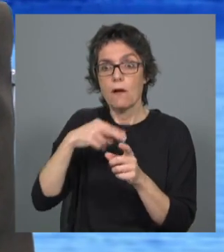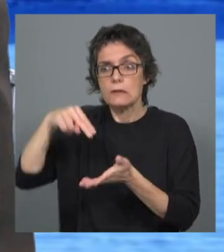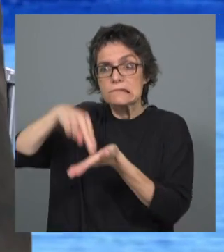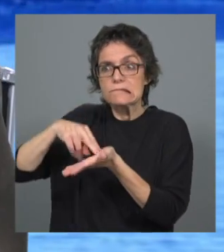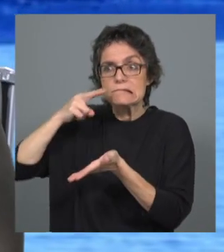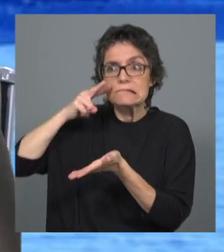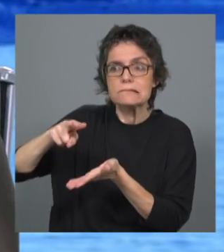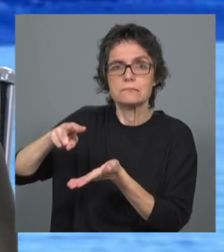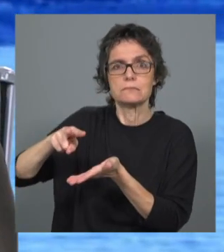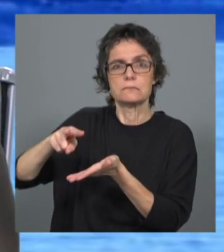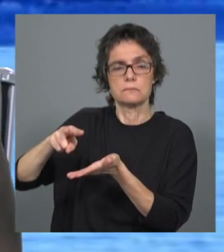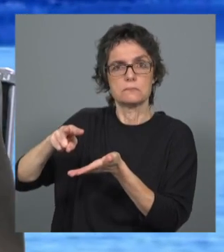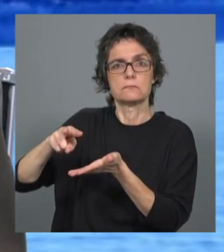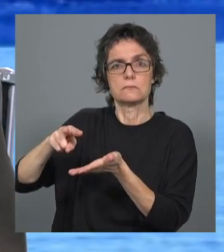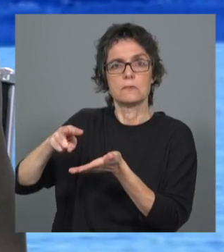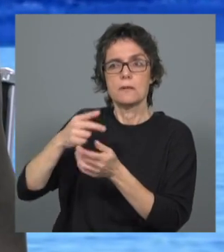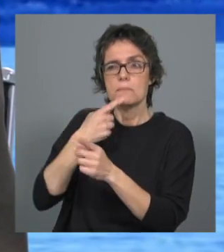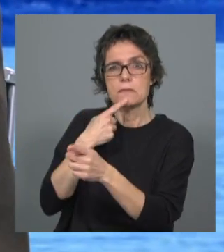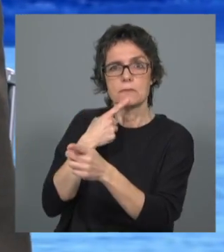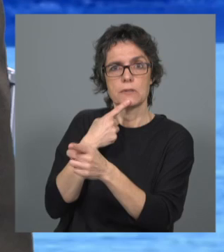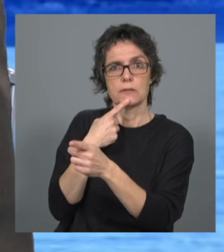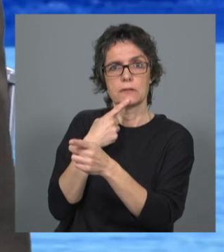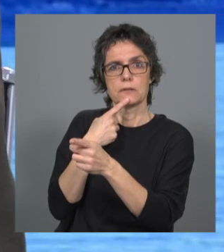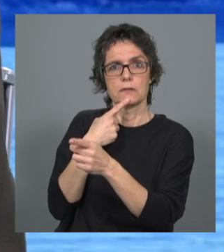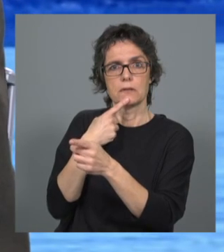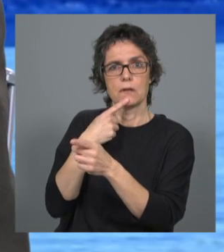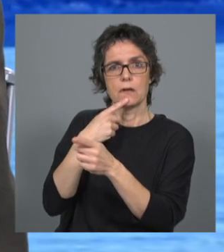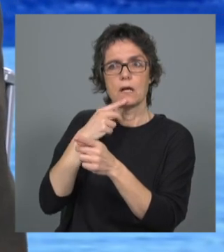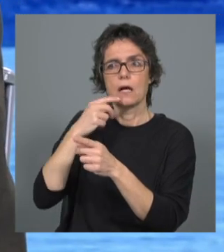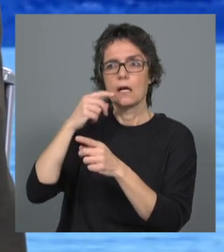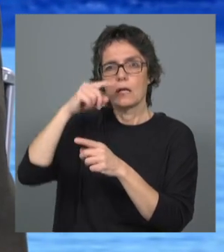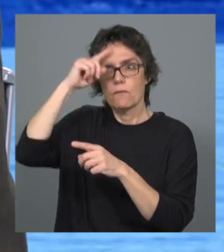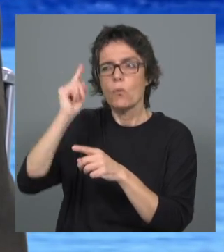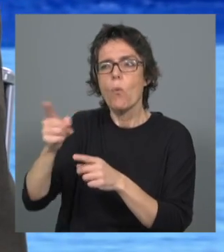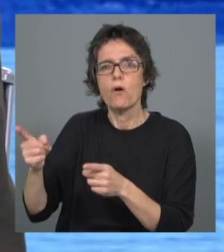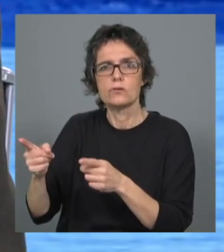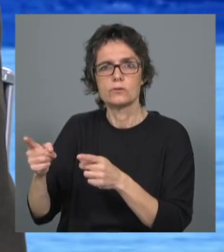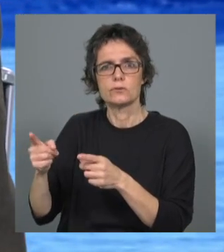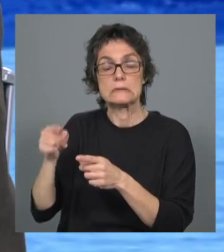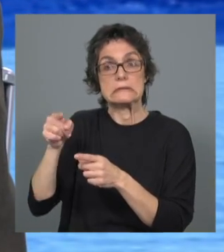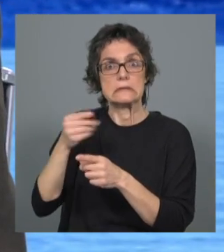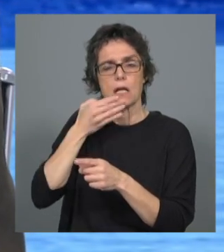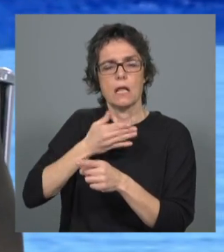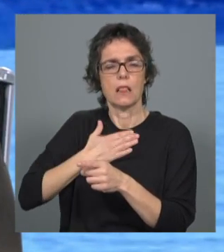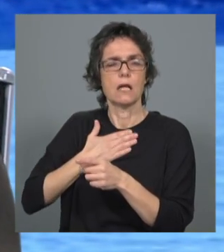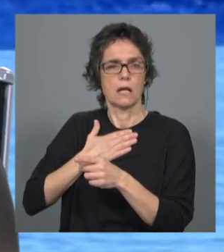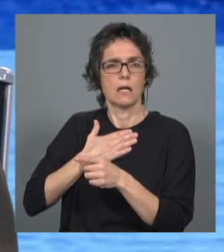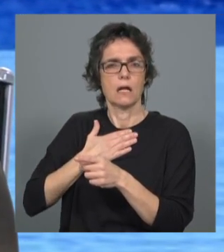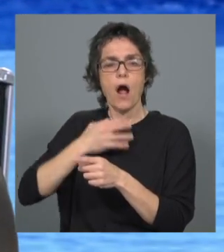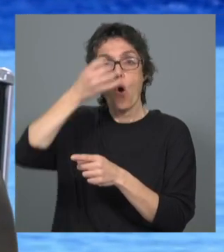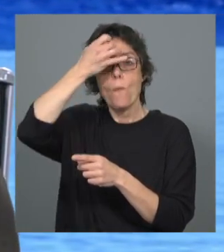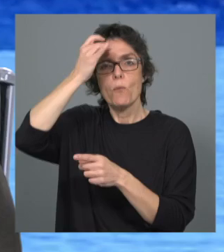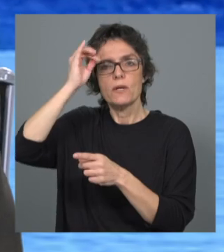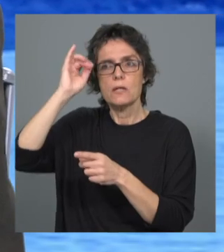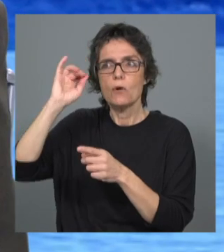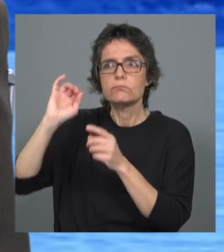suficiente se não for acompanhada de alguma ação. E, portanto, nós procuramos, ou procura-se que haja essa